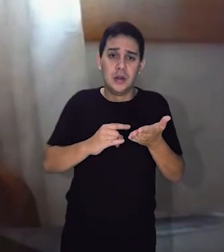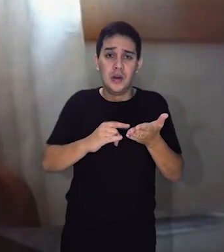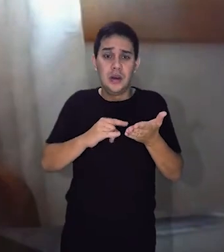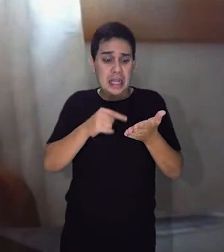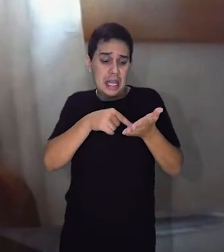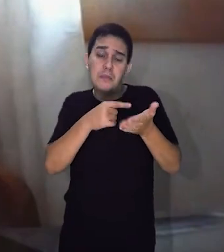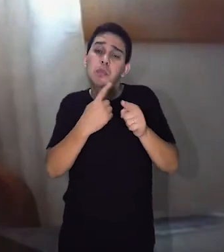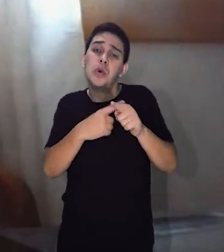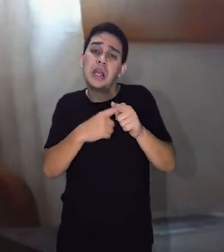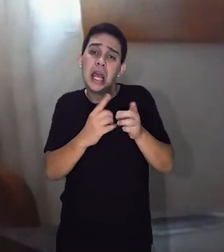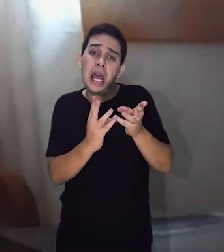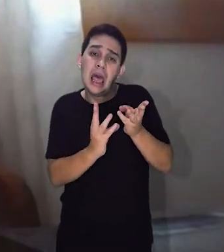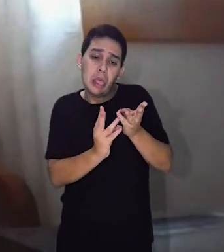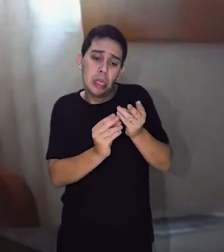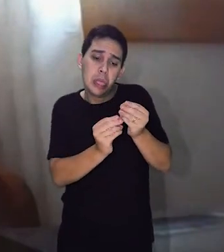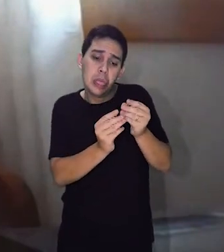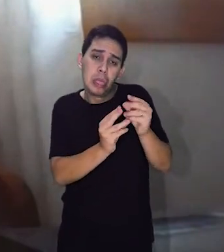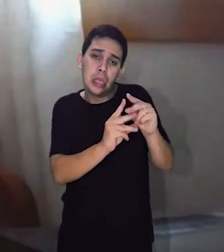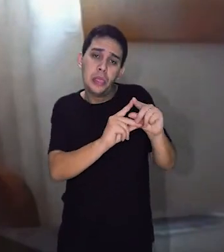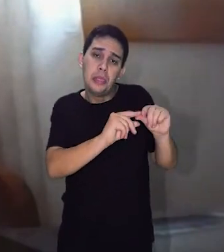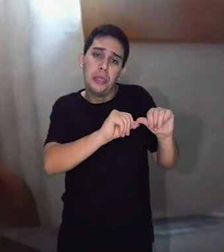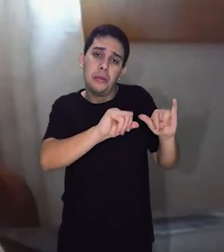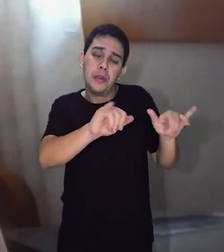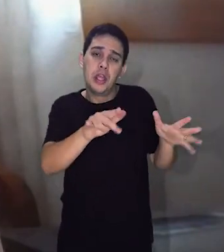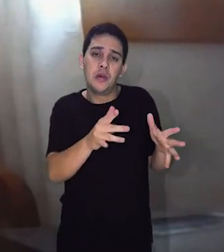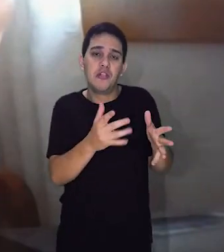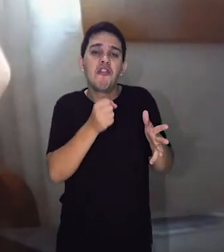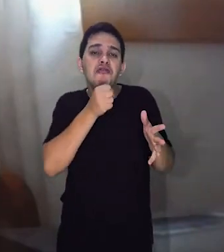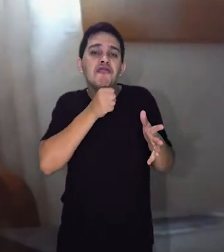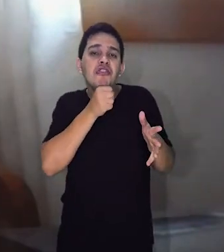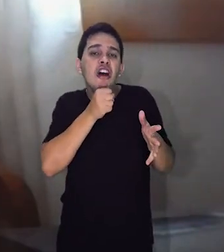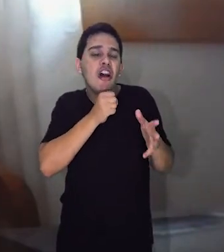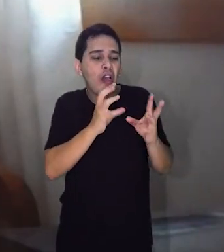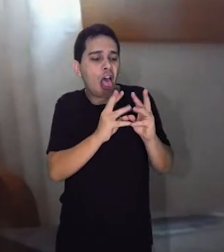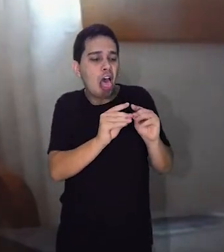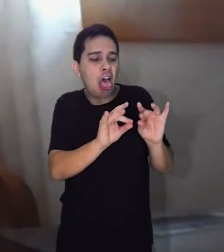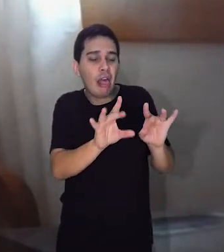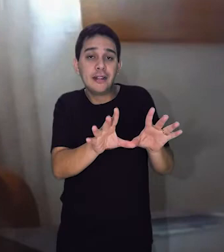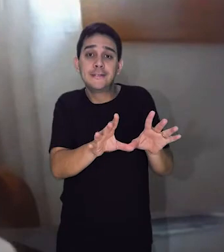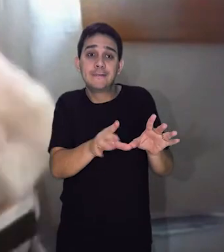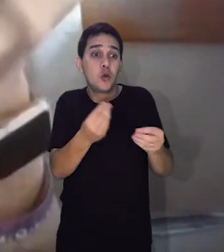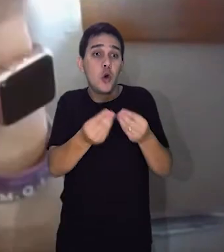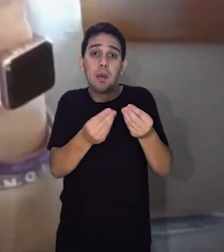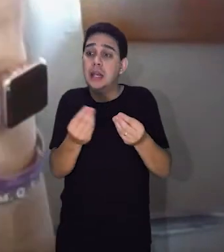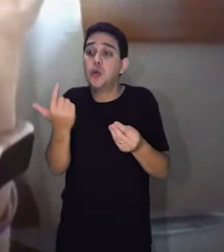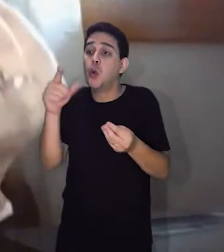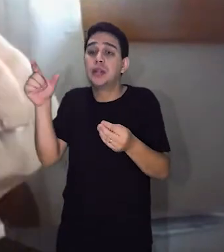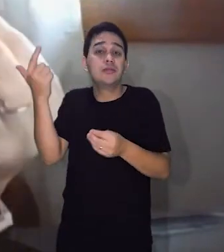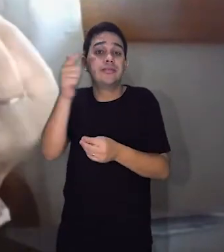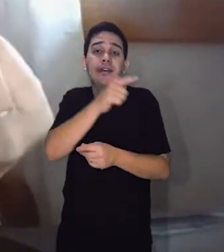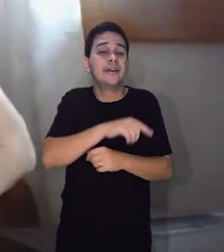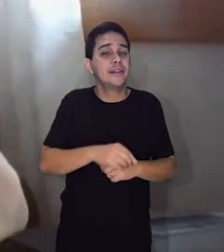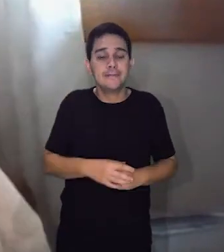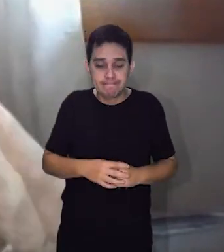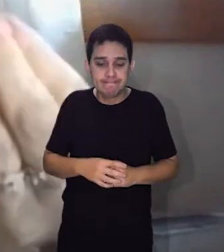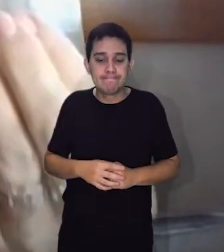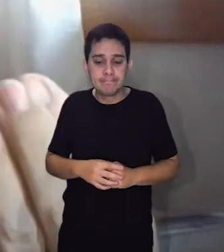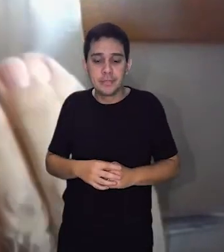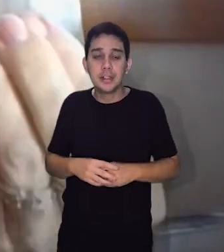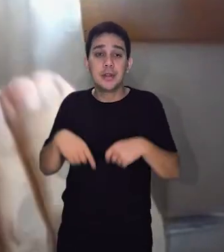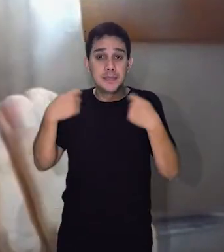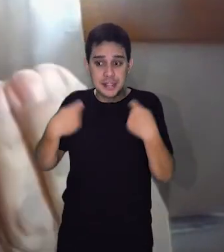tempo. E a gente encontra uma tremenda dificuldade de resgatar esse histórico, né, de resgatar